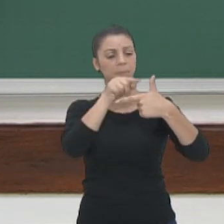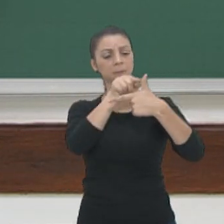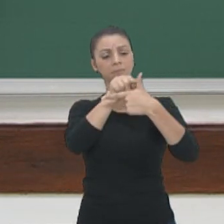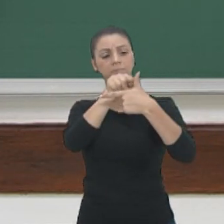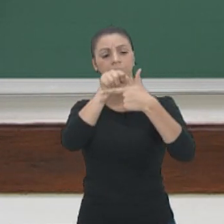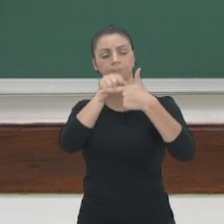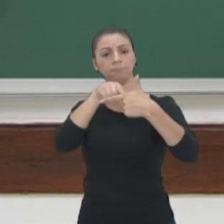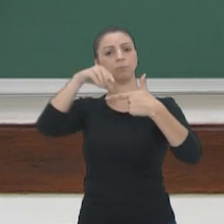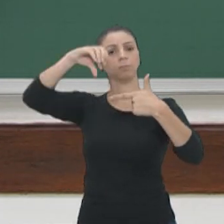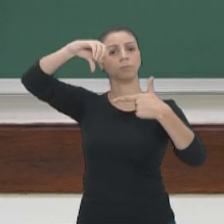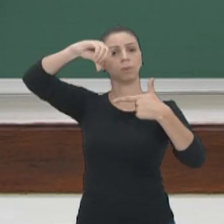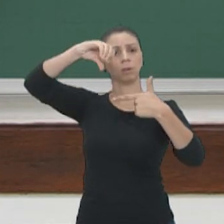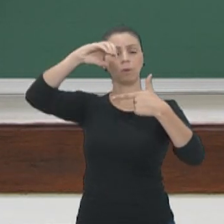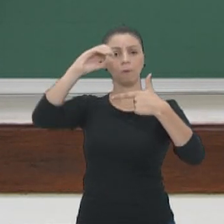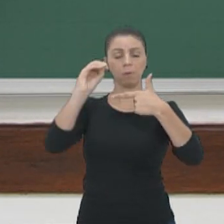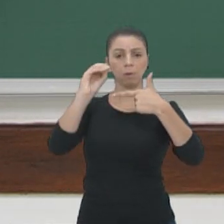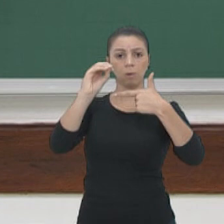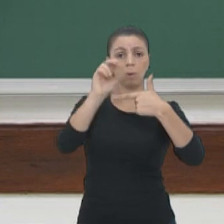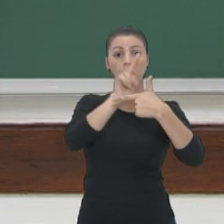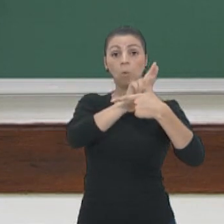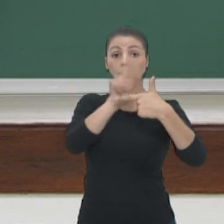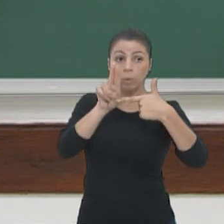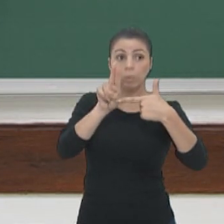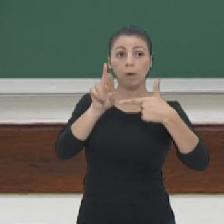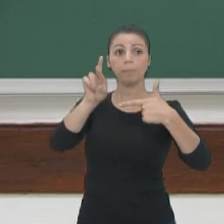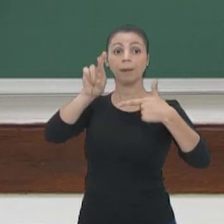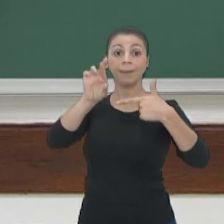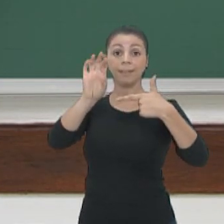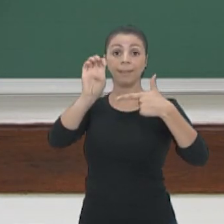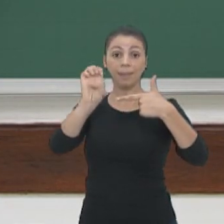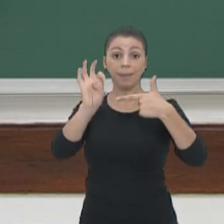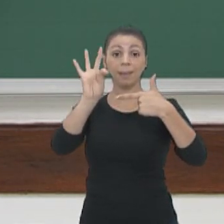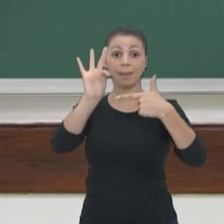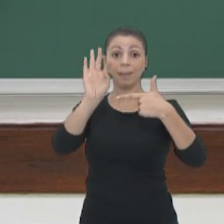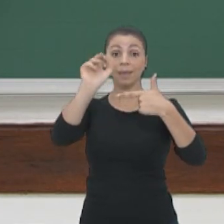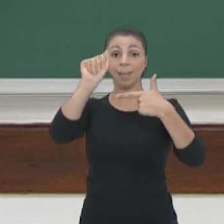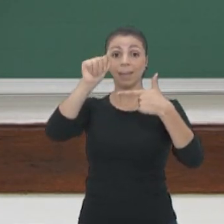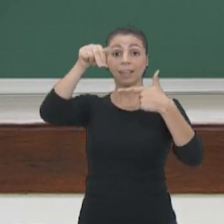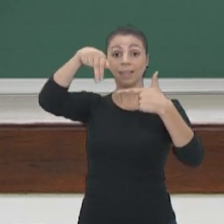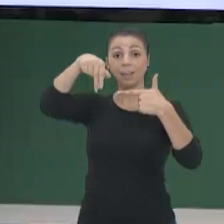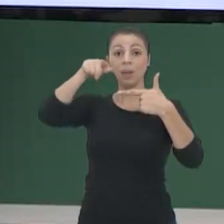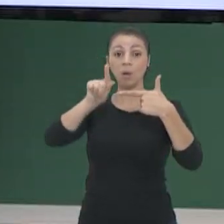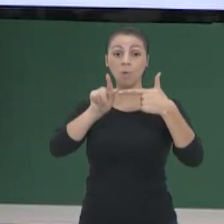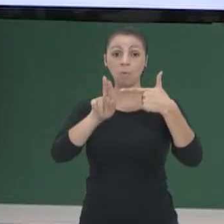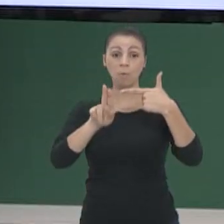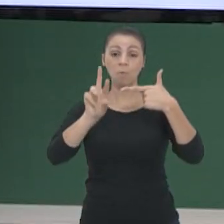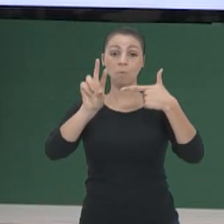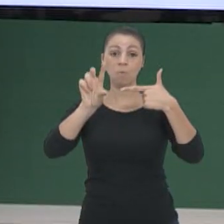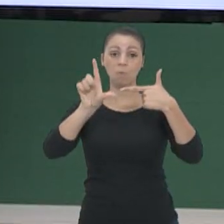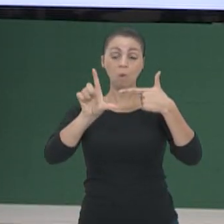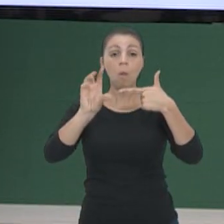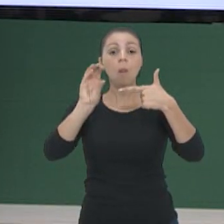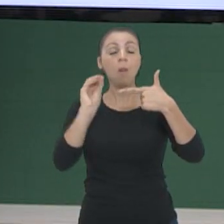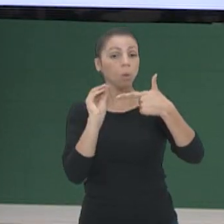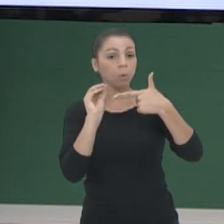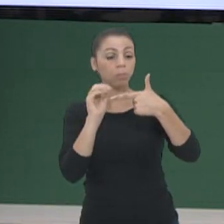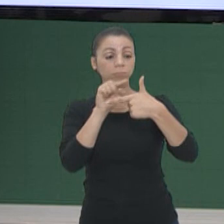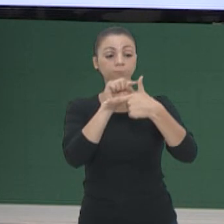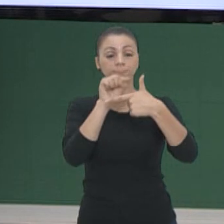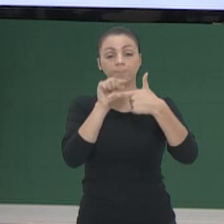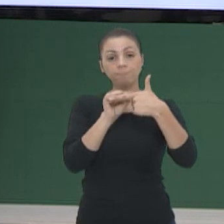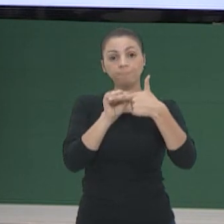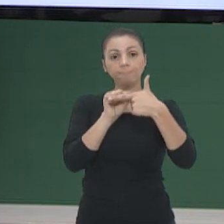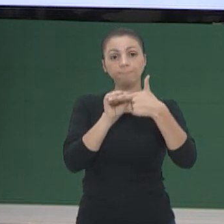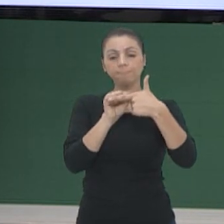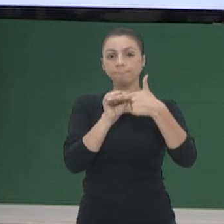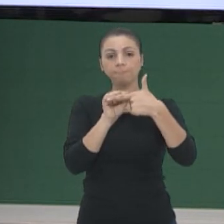graus, eu estou falando de um triângulo retângulo. Ou seja, eu tenho um ângulo que ele vai estar nem maior e nem